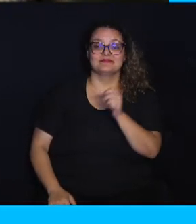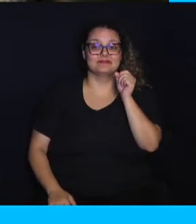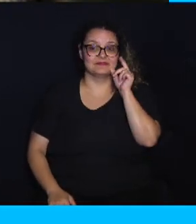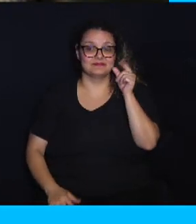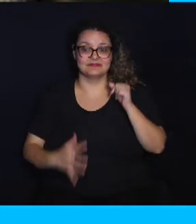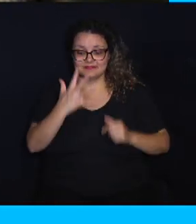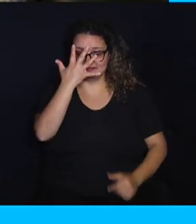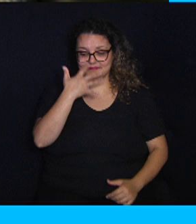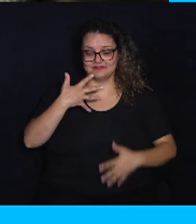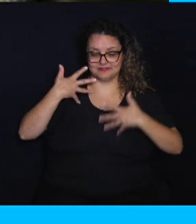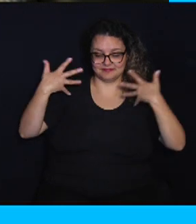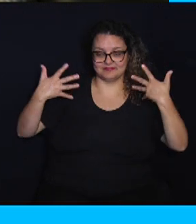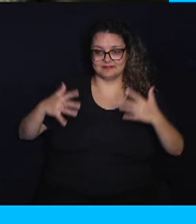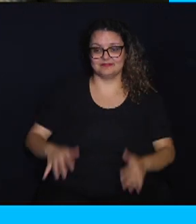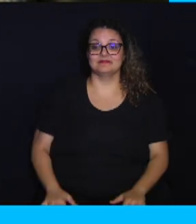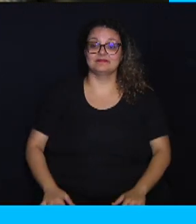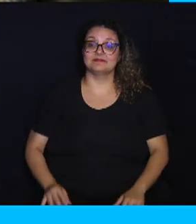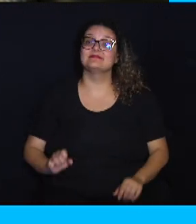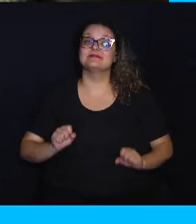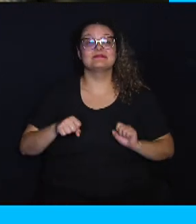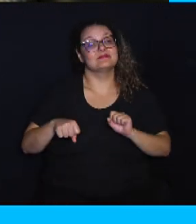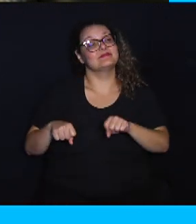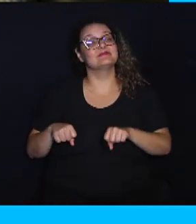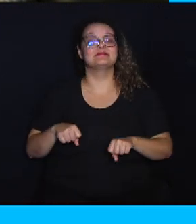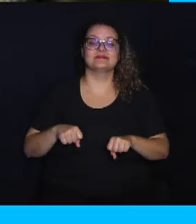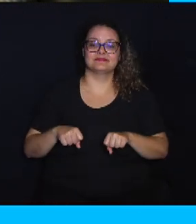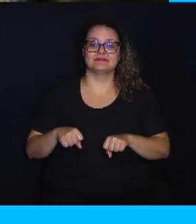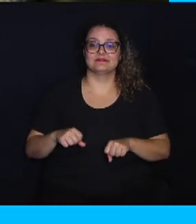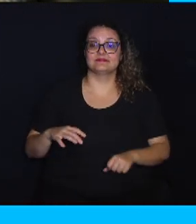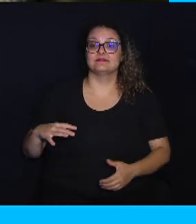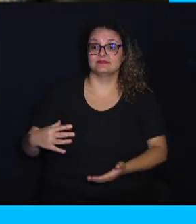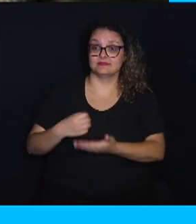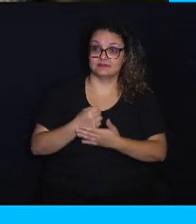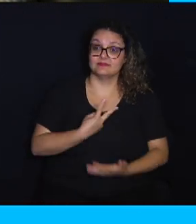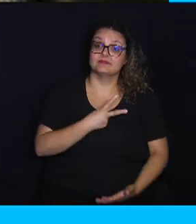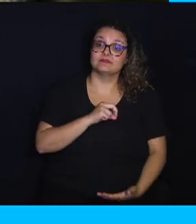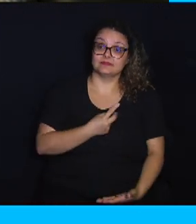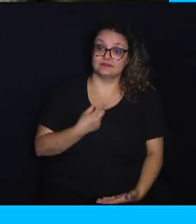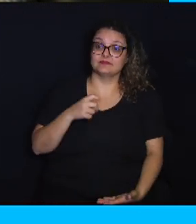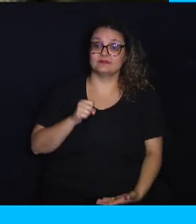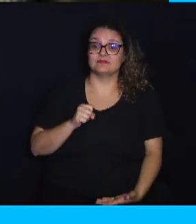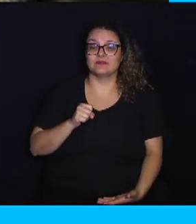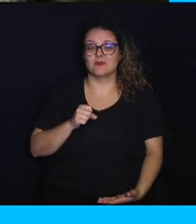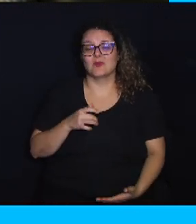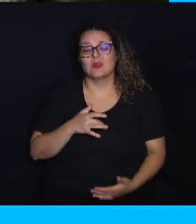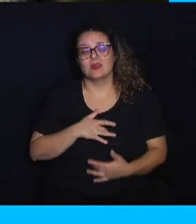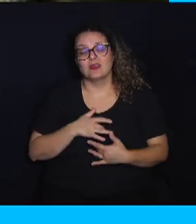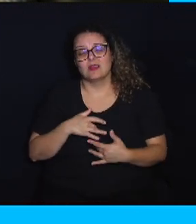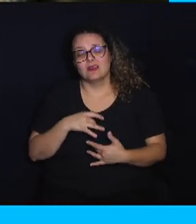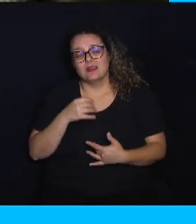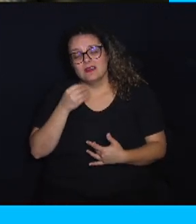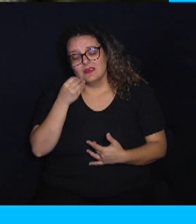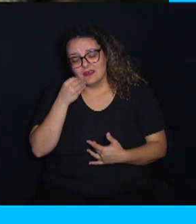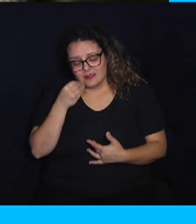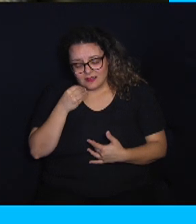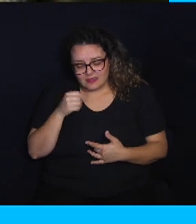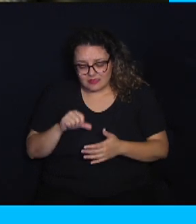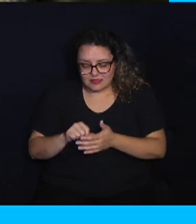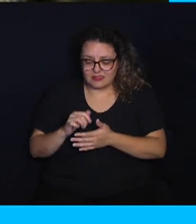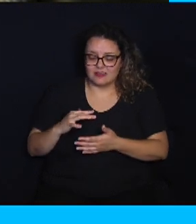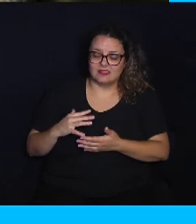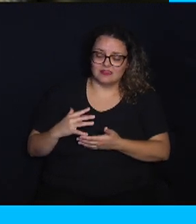rajada charmosa. Ela foi resgatada em 2018, muito debilitada. Teve os primeiros